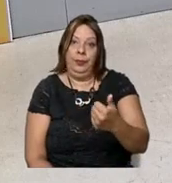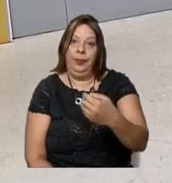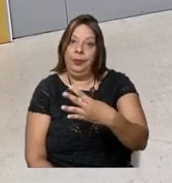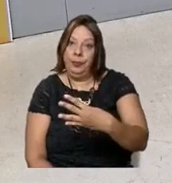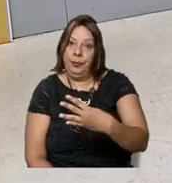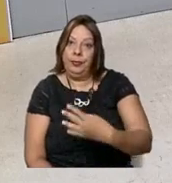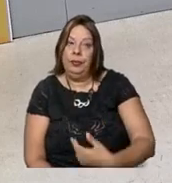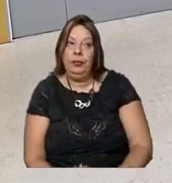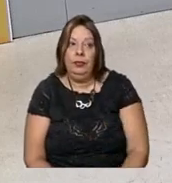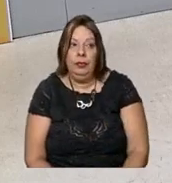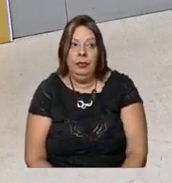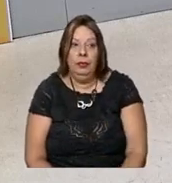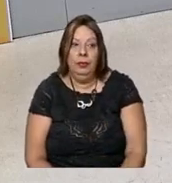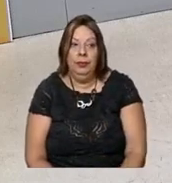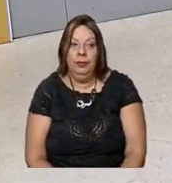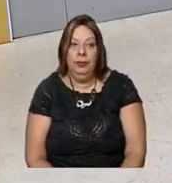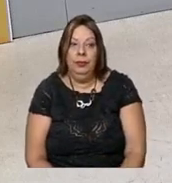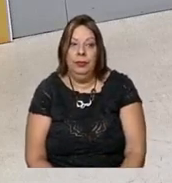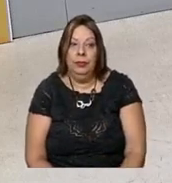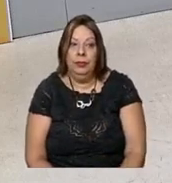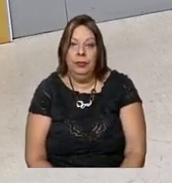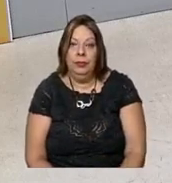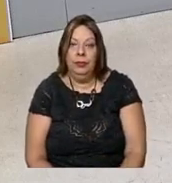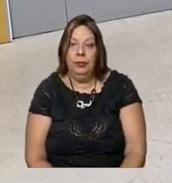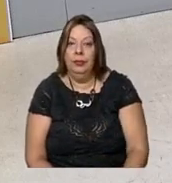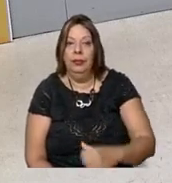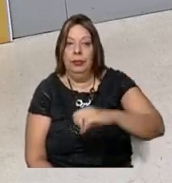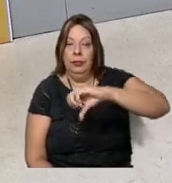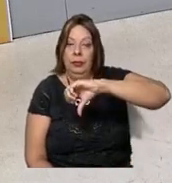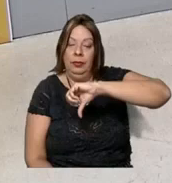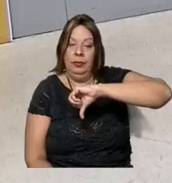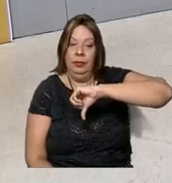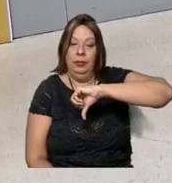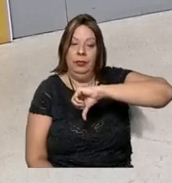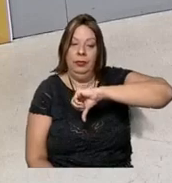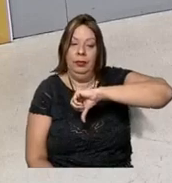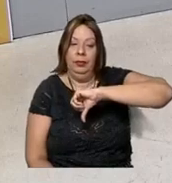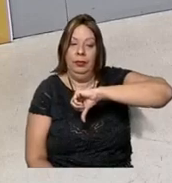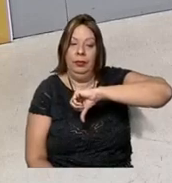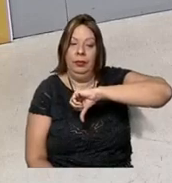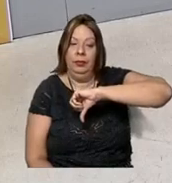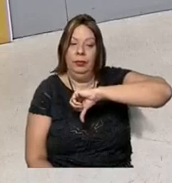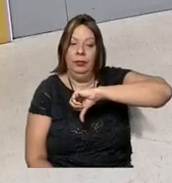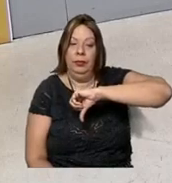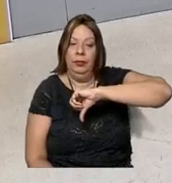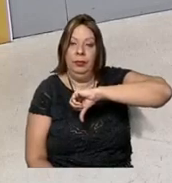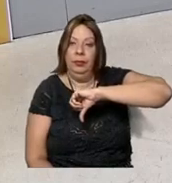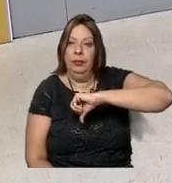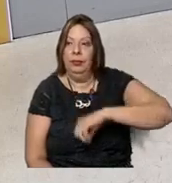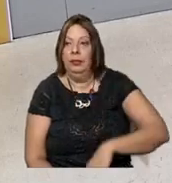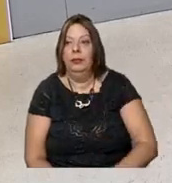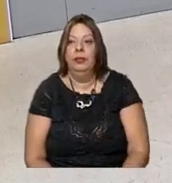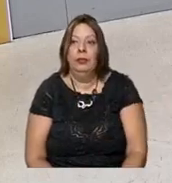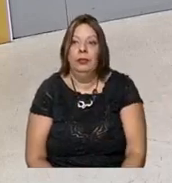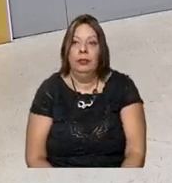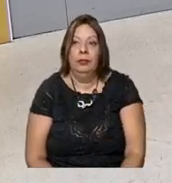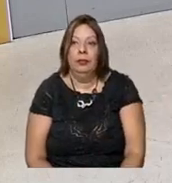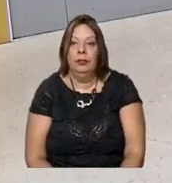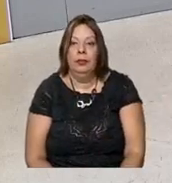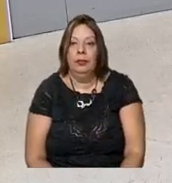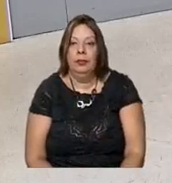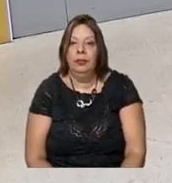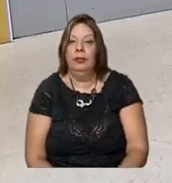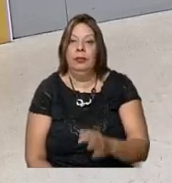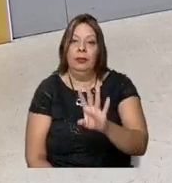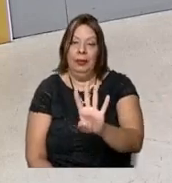14, 14 sorteado e temos também o número 9, 9, 9 a bolinha sorteada e